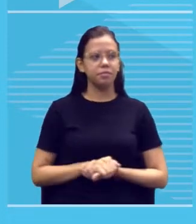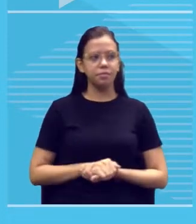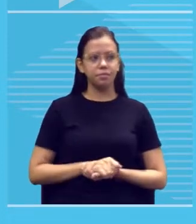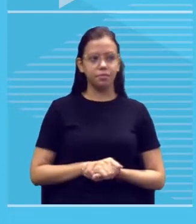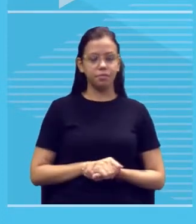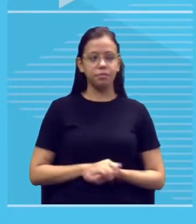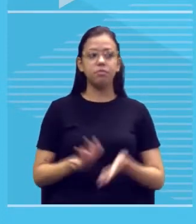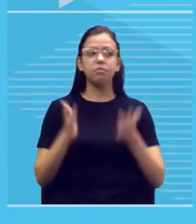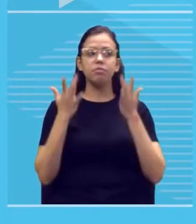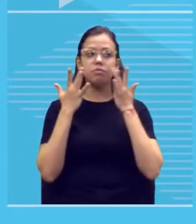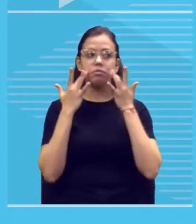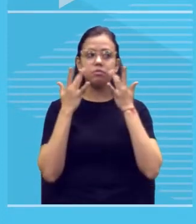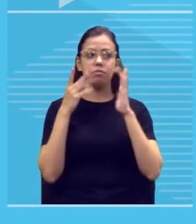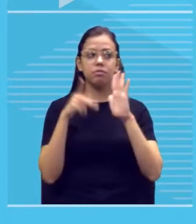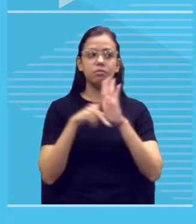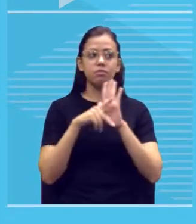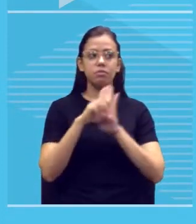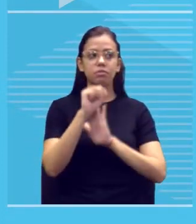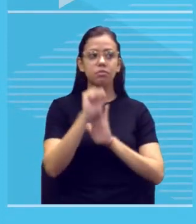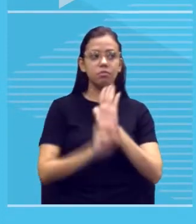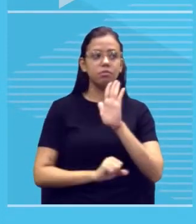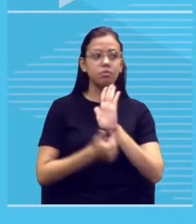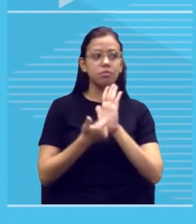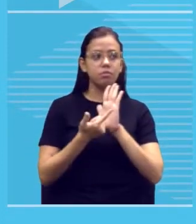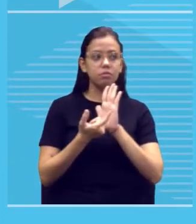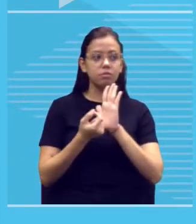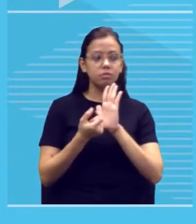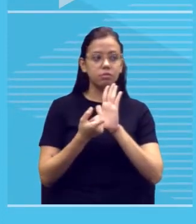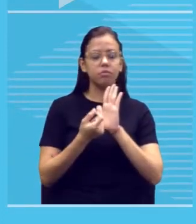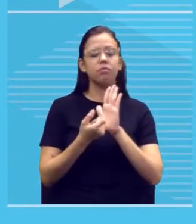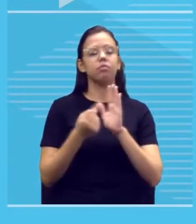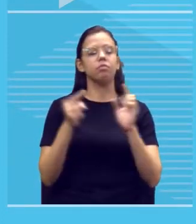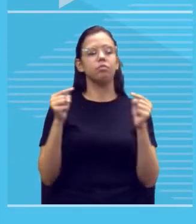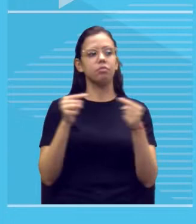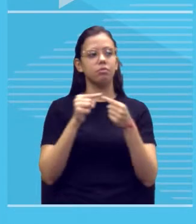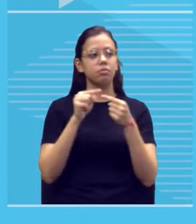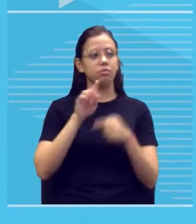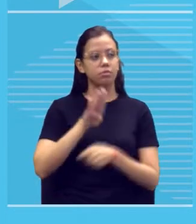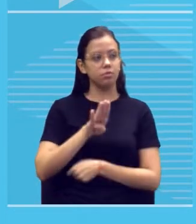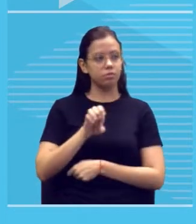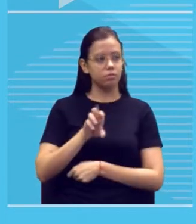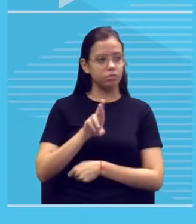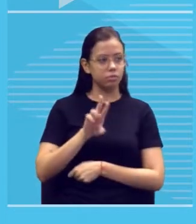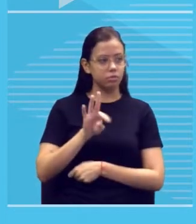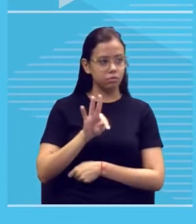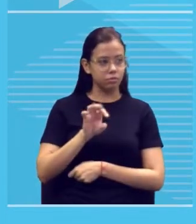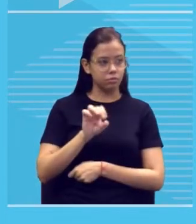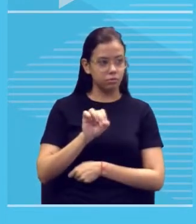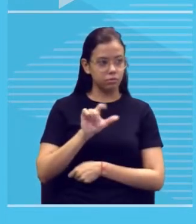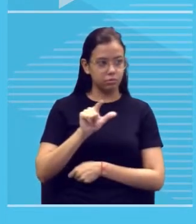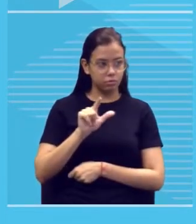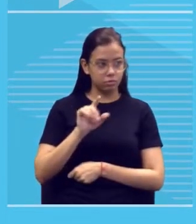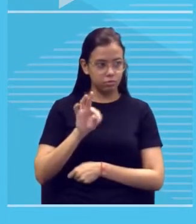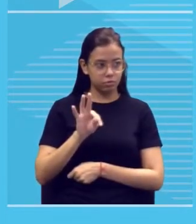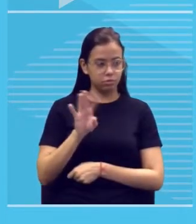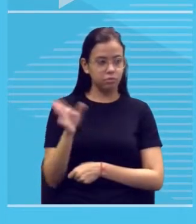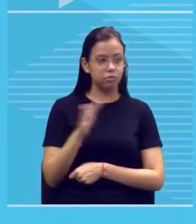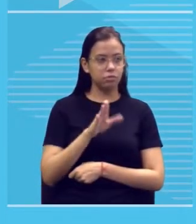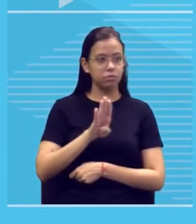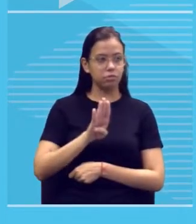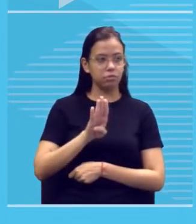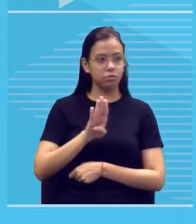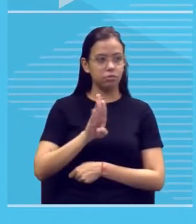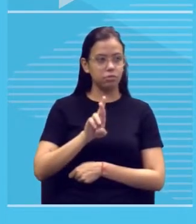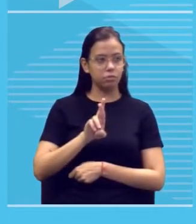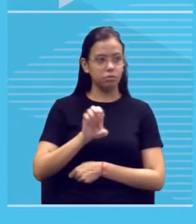o teatro do século 20 Bertoldi olha só para